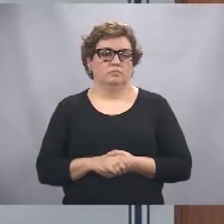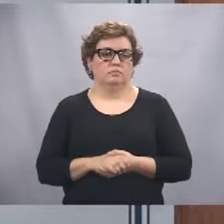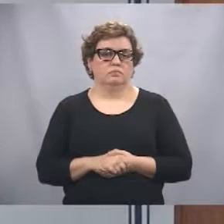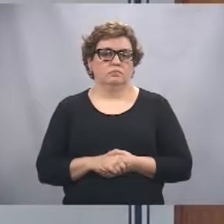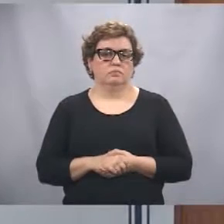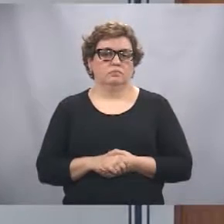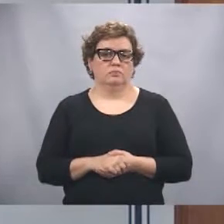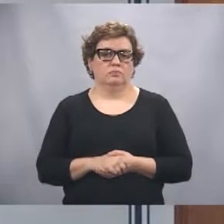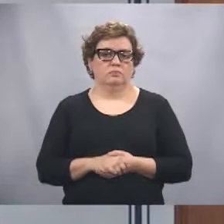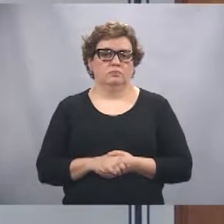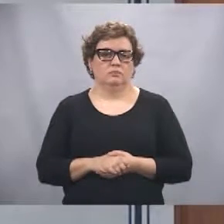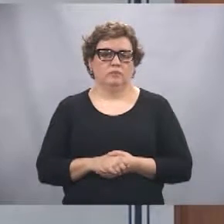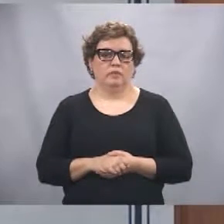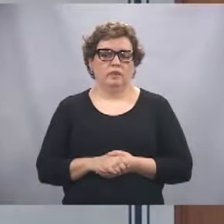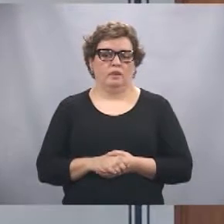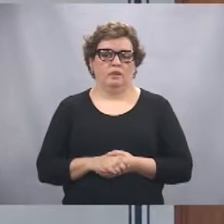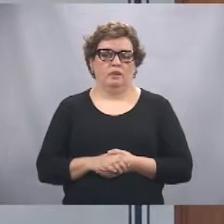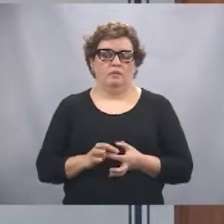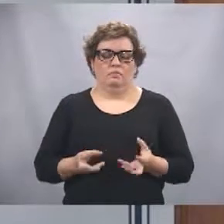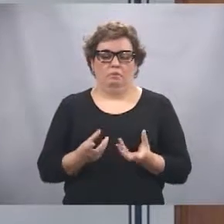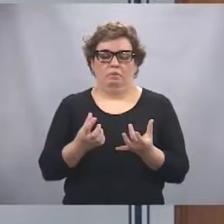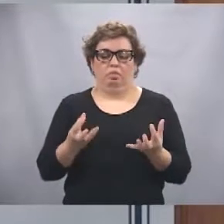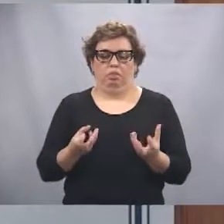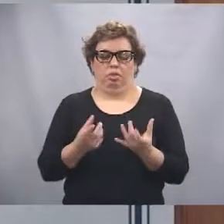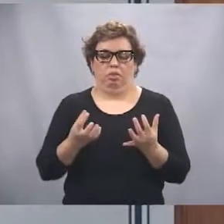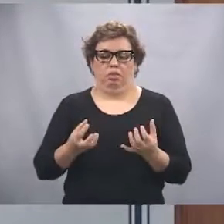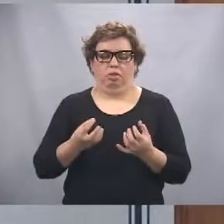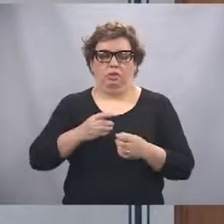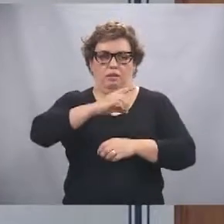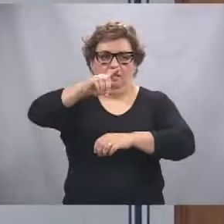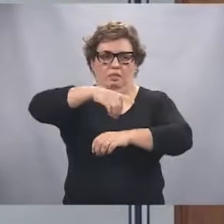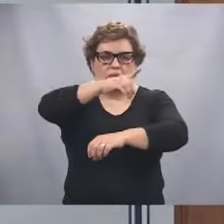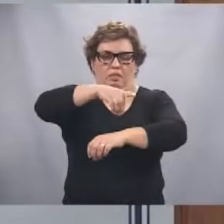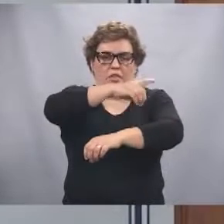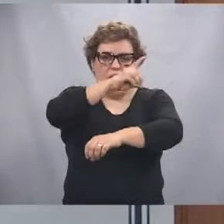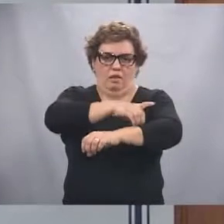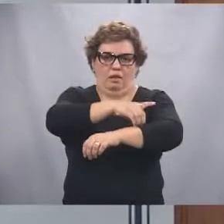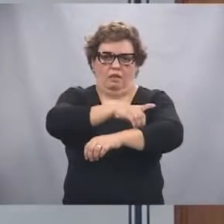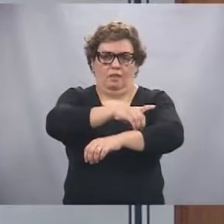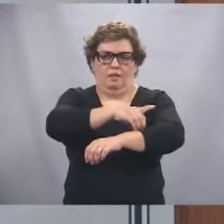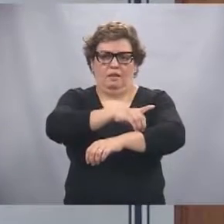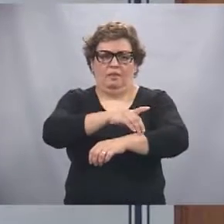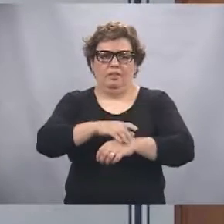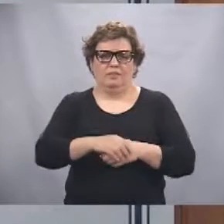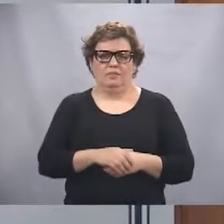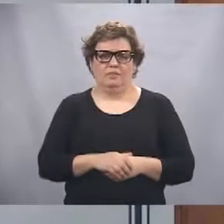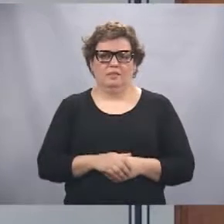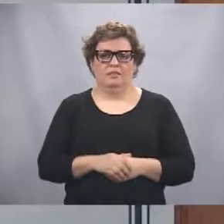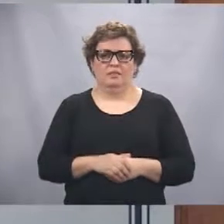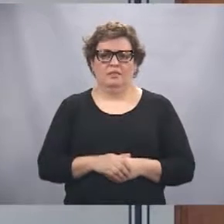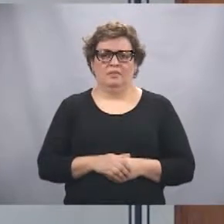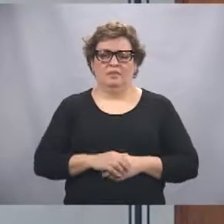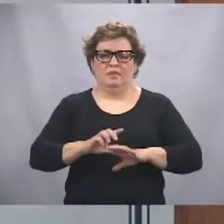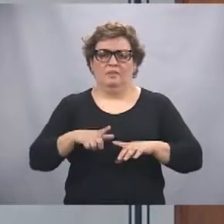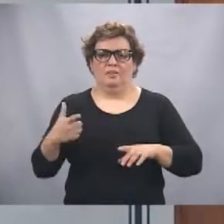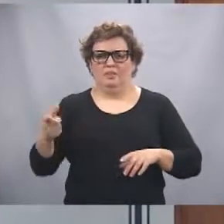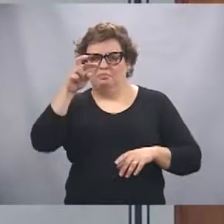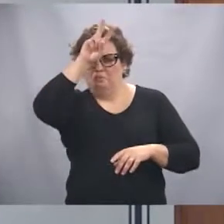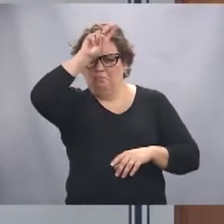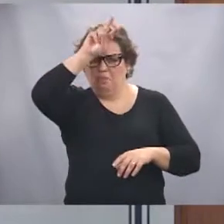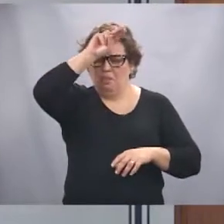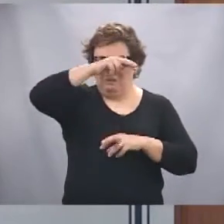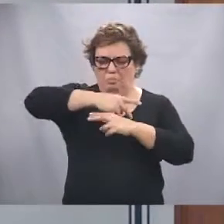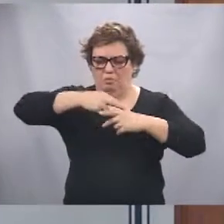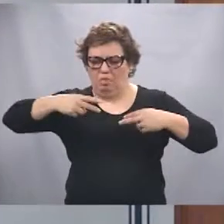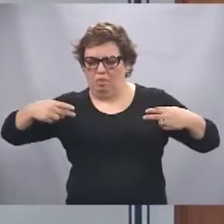criadouro de bicho da dengue, caranguejo, percevejo, todos esses